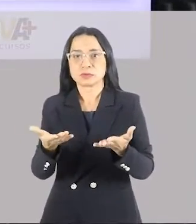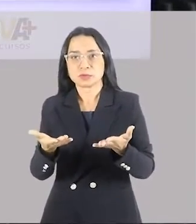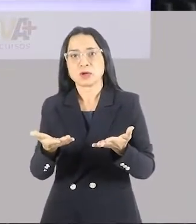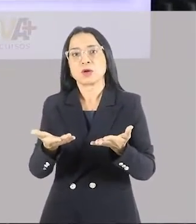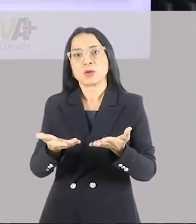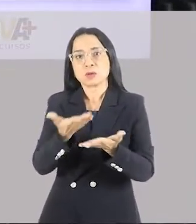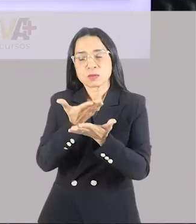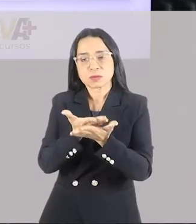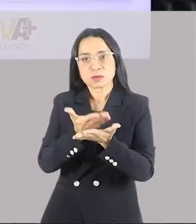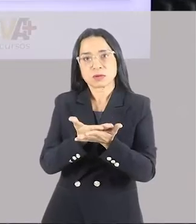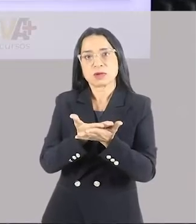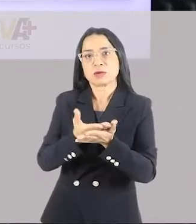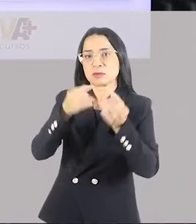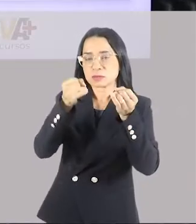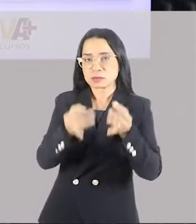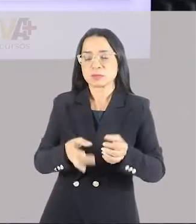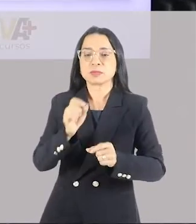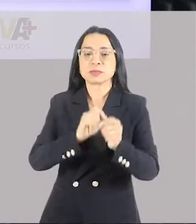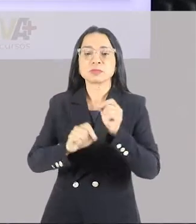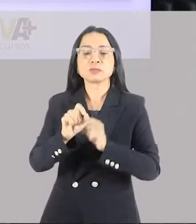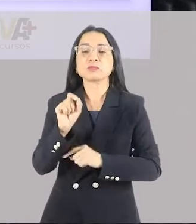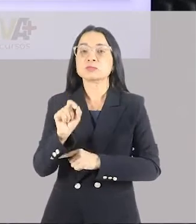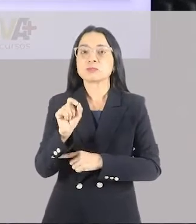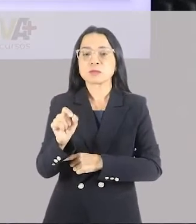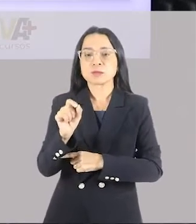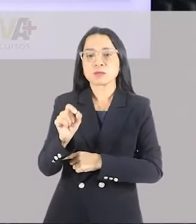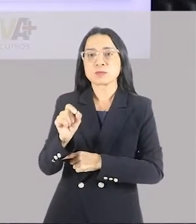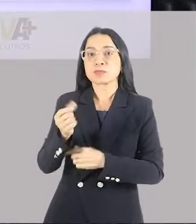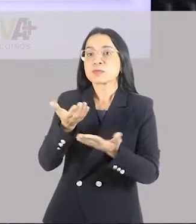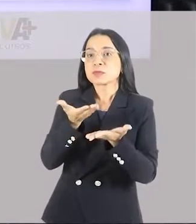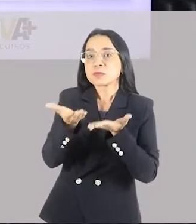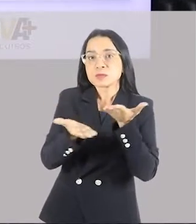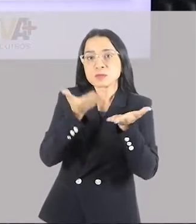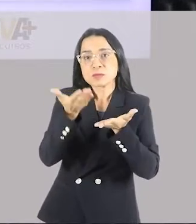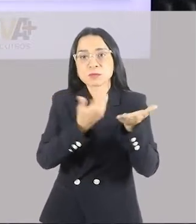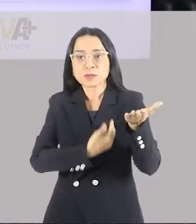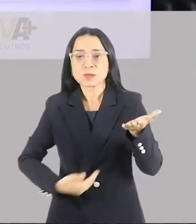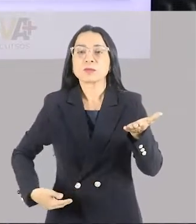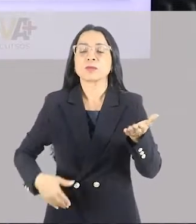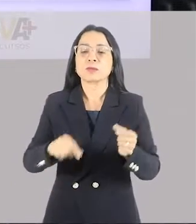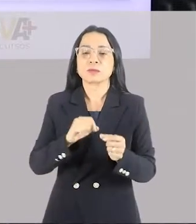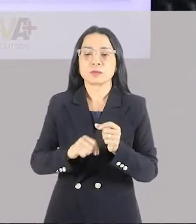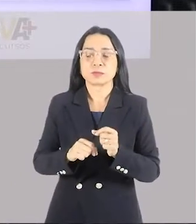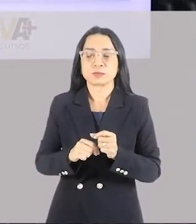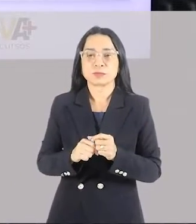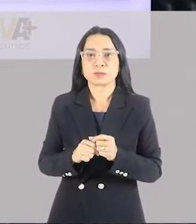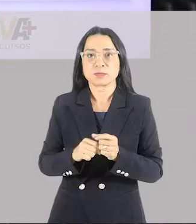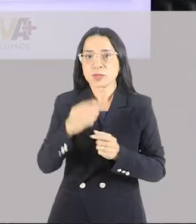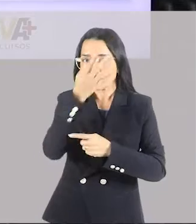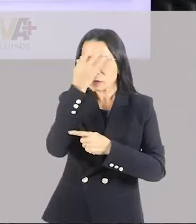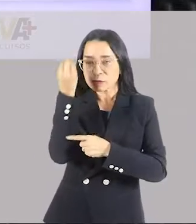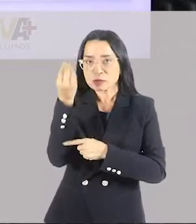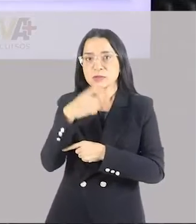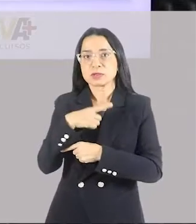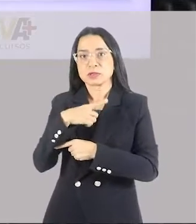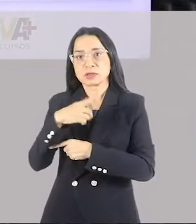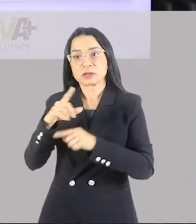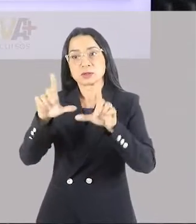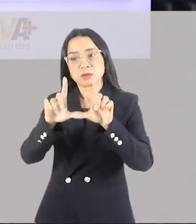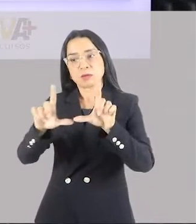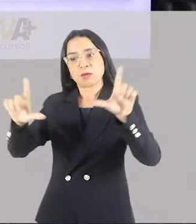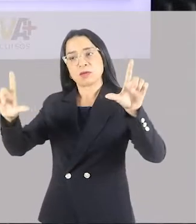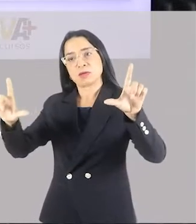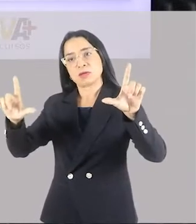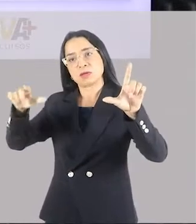vocês em mais essa aula discutindo um pouquinho sobre serviços públicos. Não esqueça que na sua tela